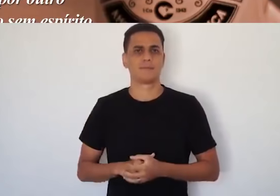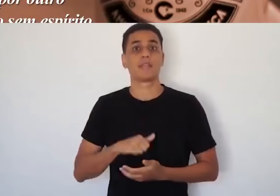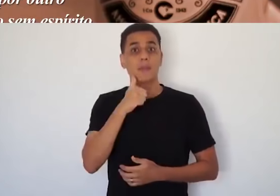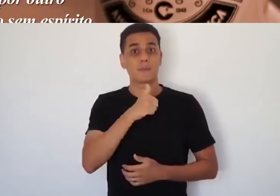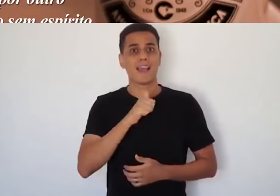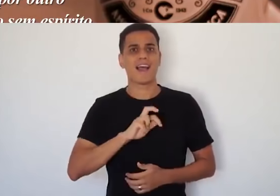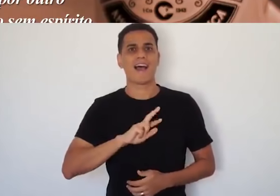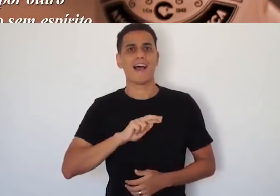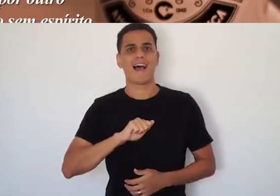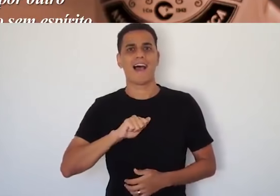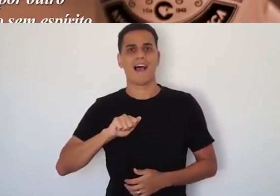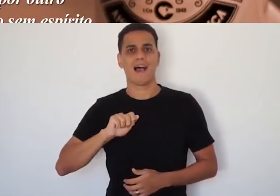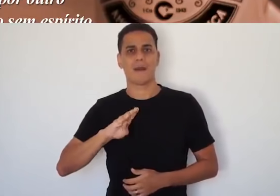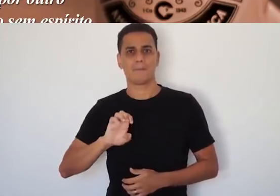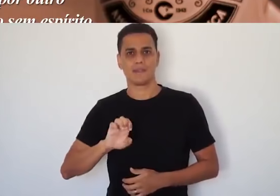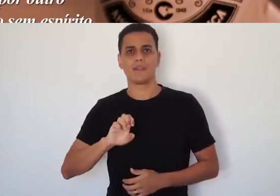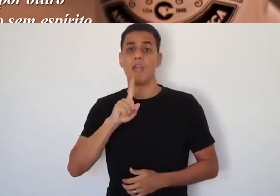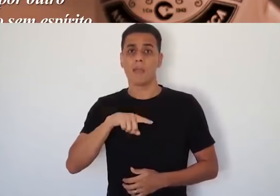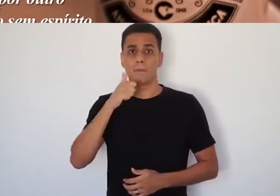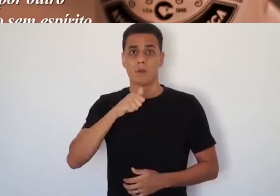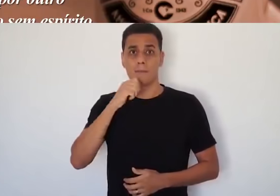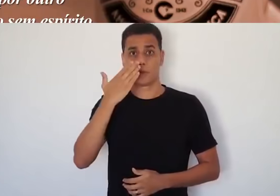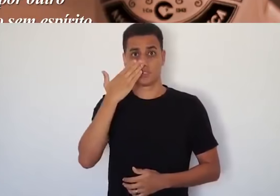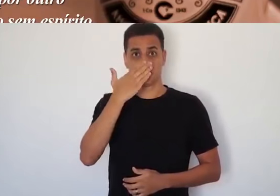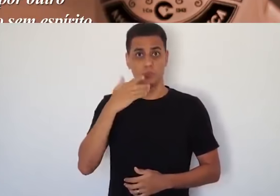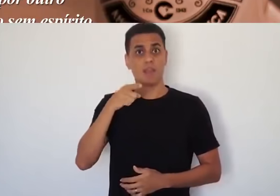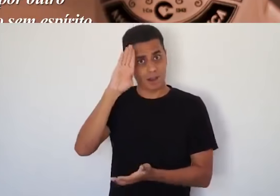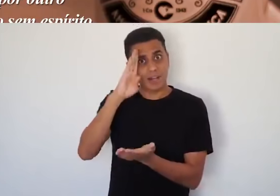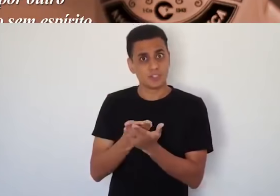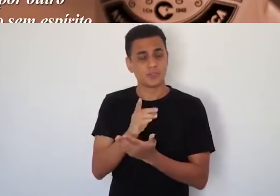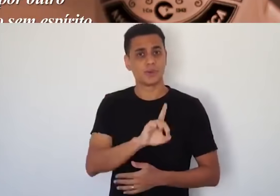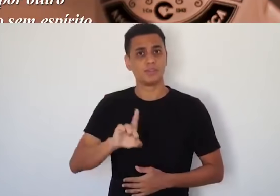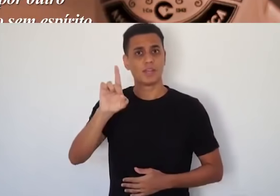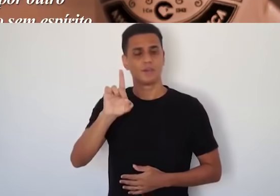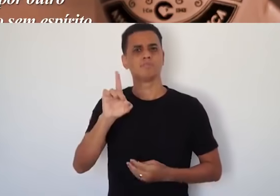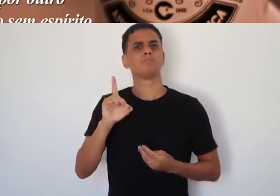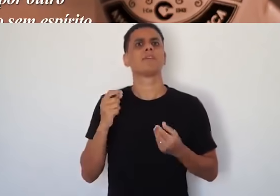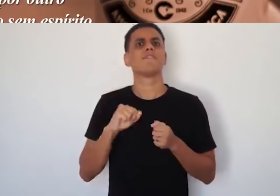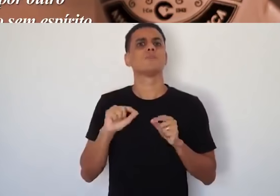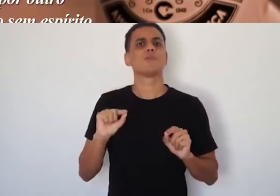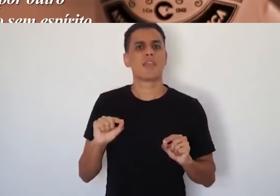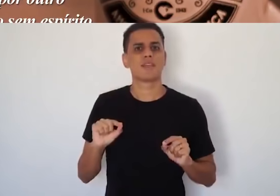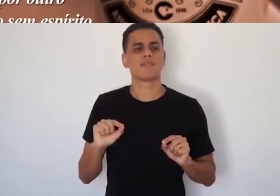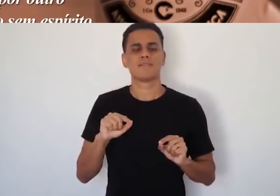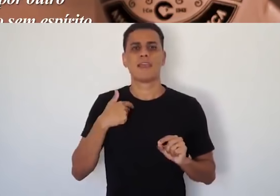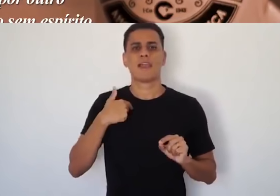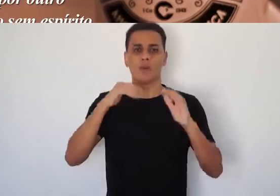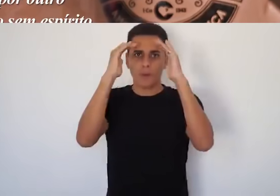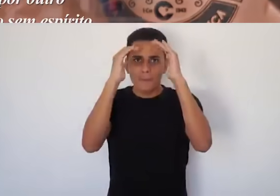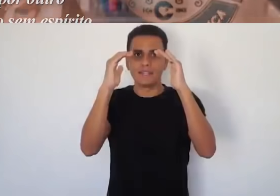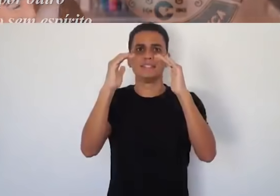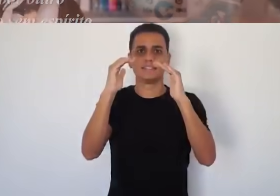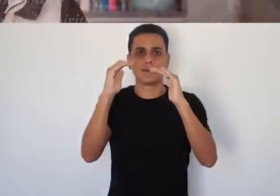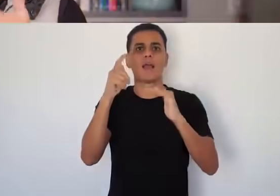Assim como o corpo sem espírito está morto, também a fé sem obras é morta. Então a nossa fé, ela é considerada viva,